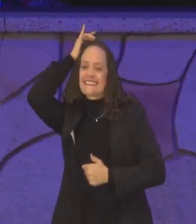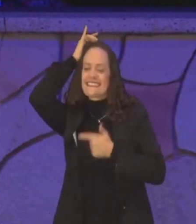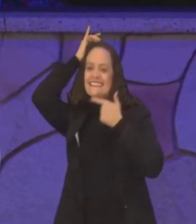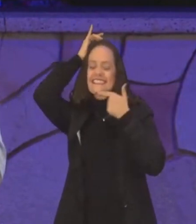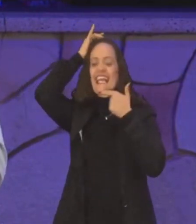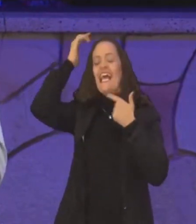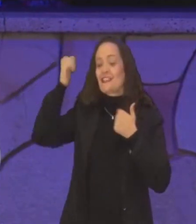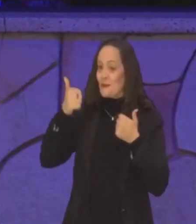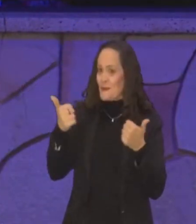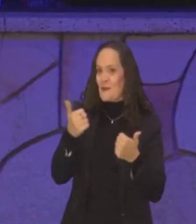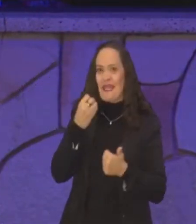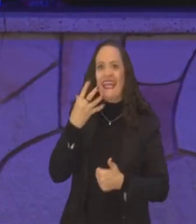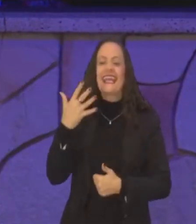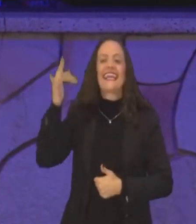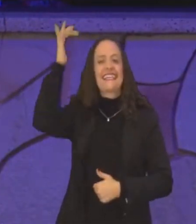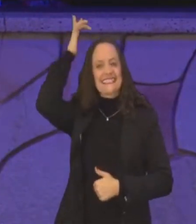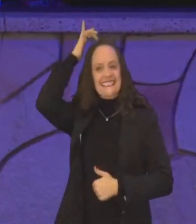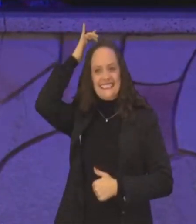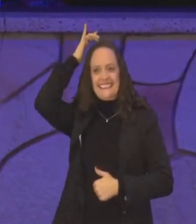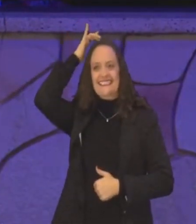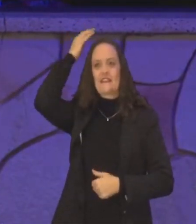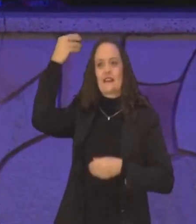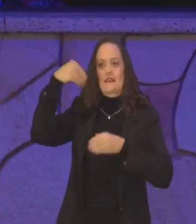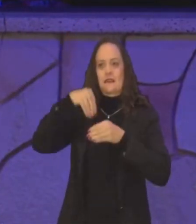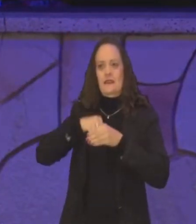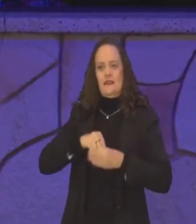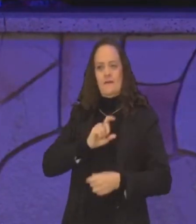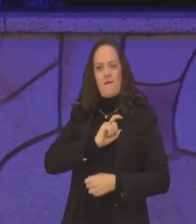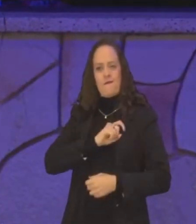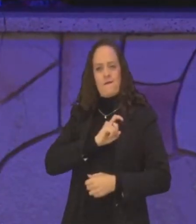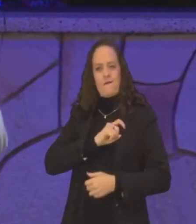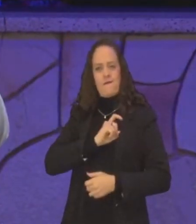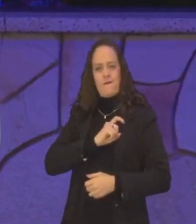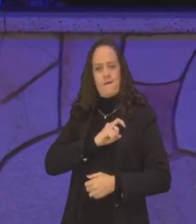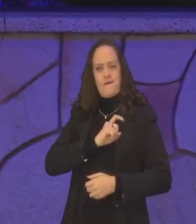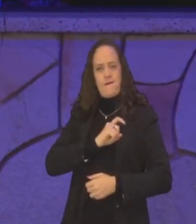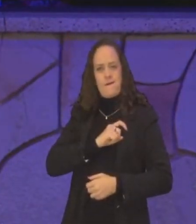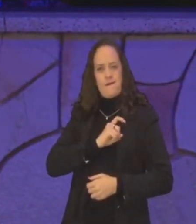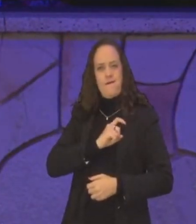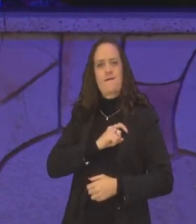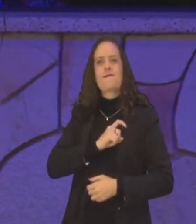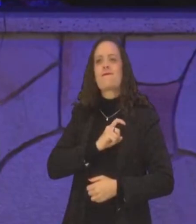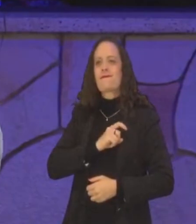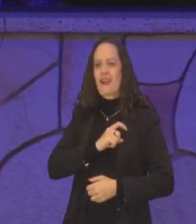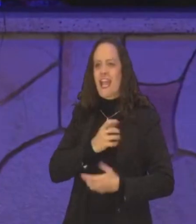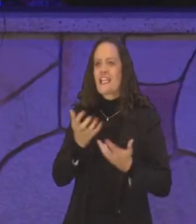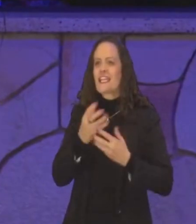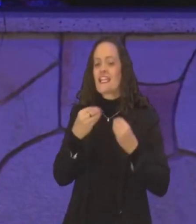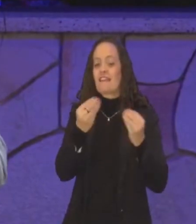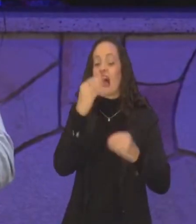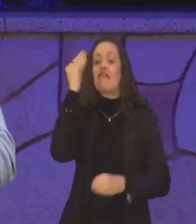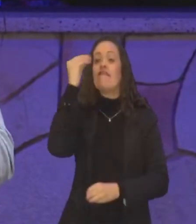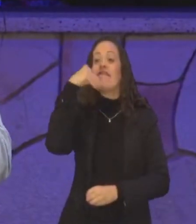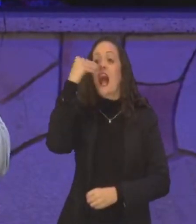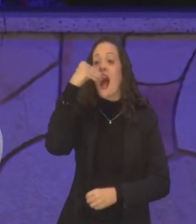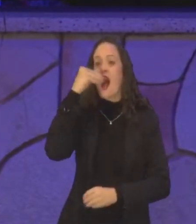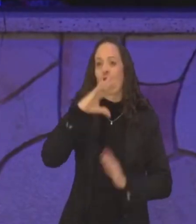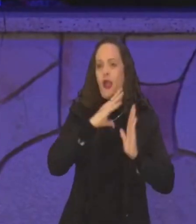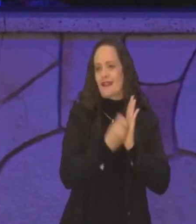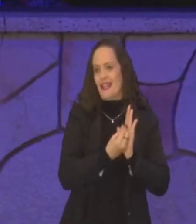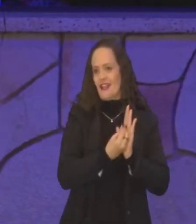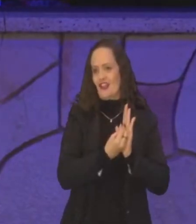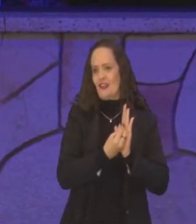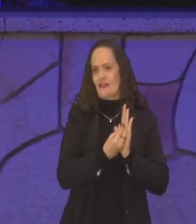boas intenções, mas o objetivo era minar o terreno, era enfraquecer a igreja, criar divisões,